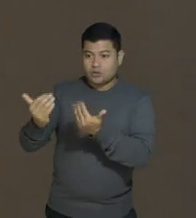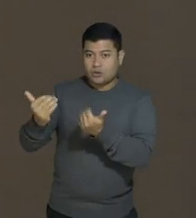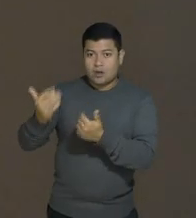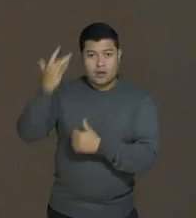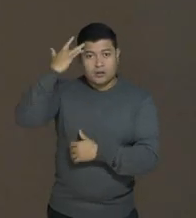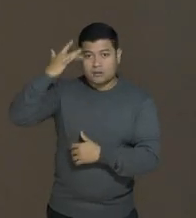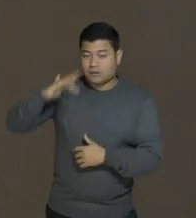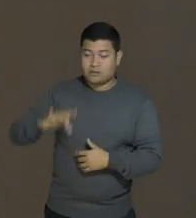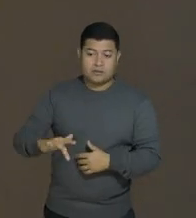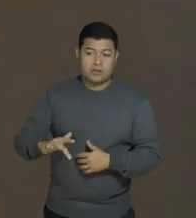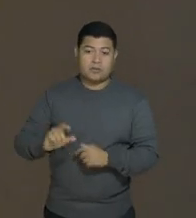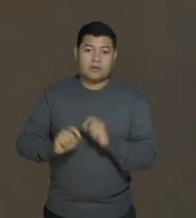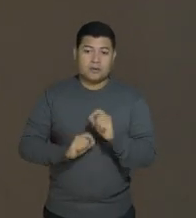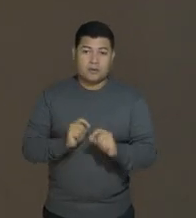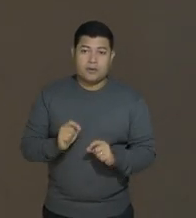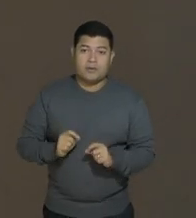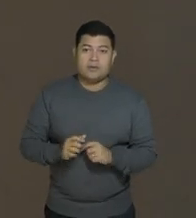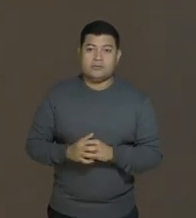eles